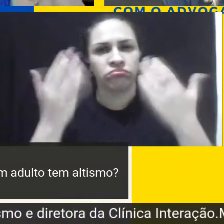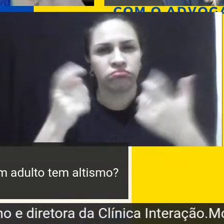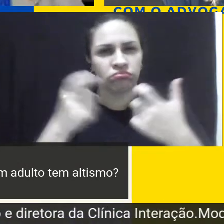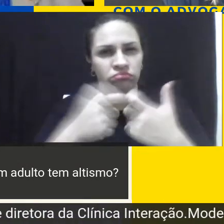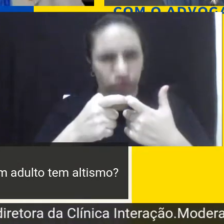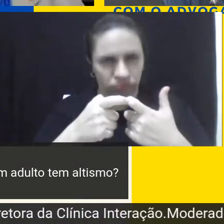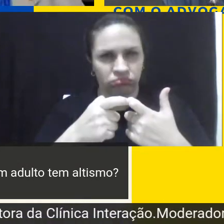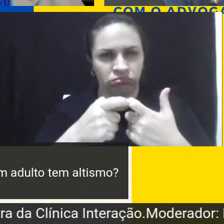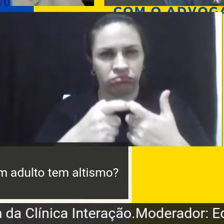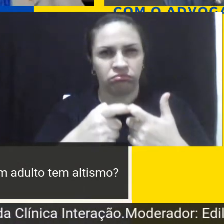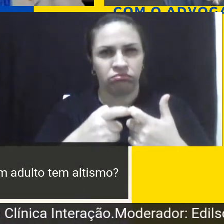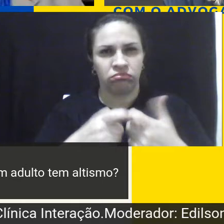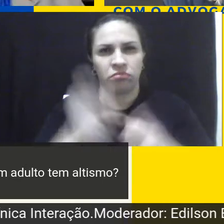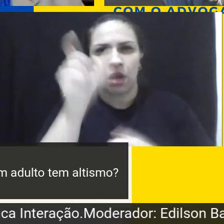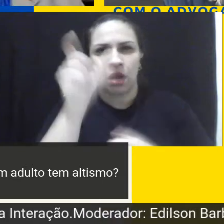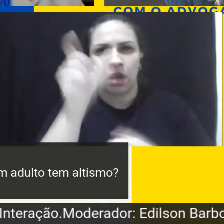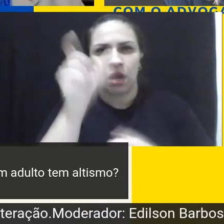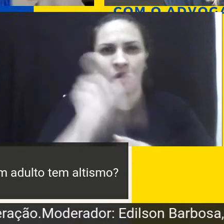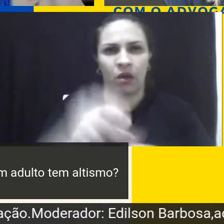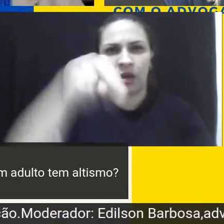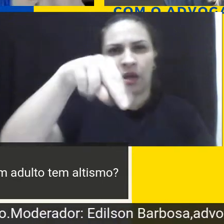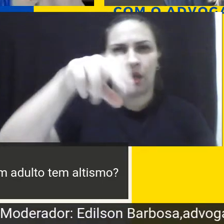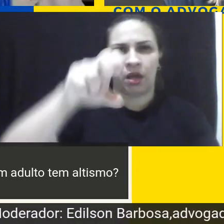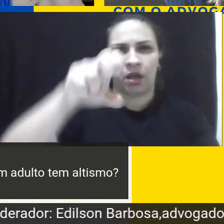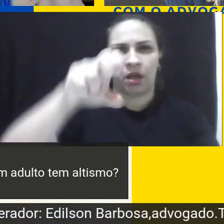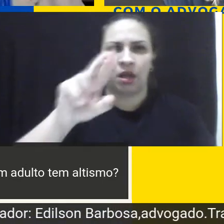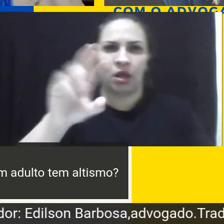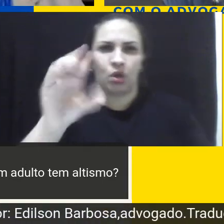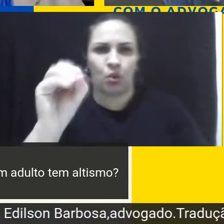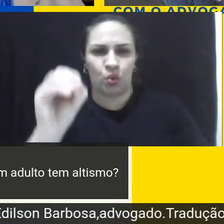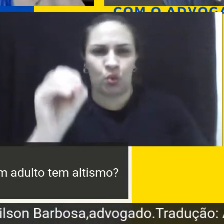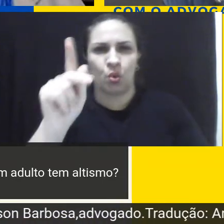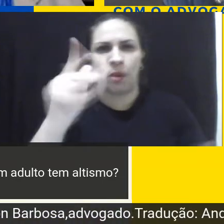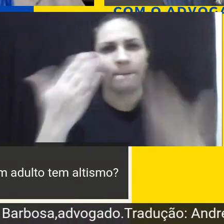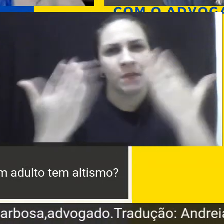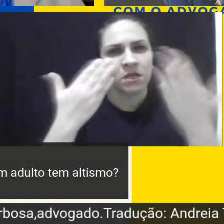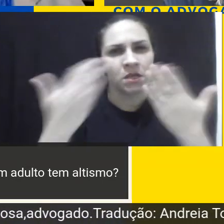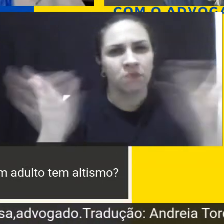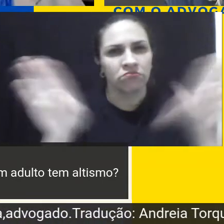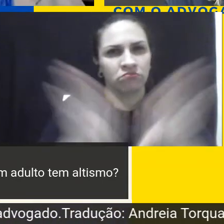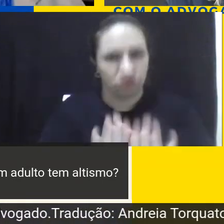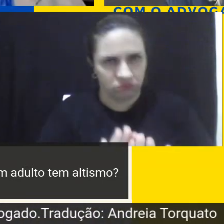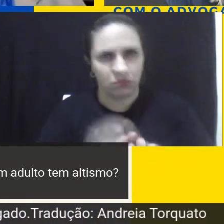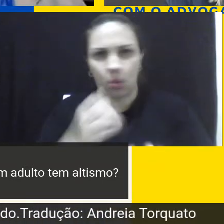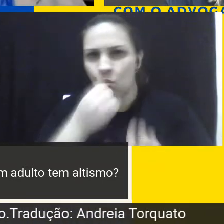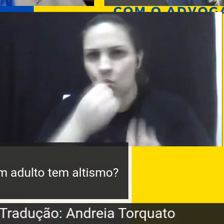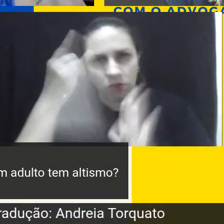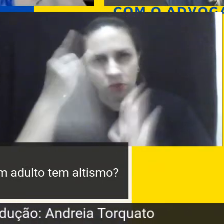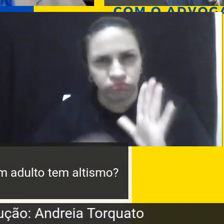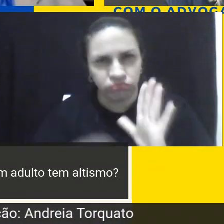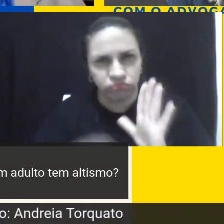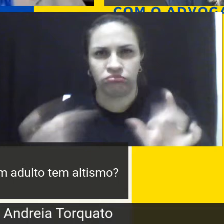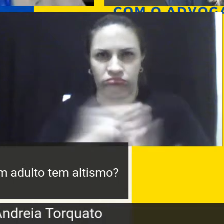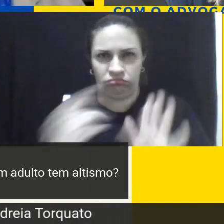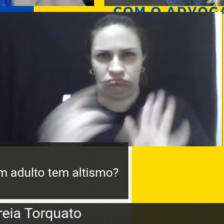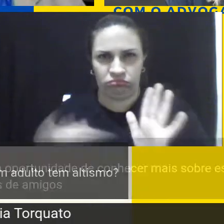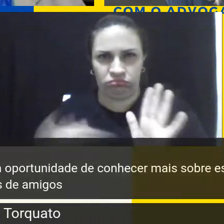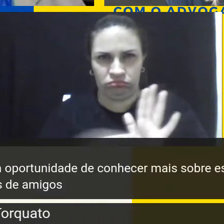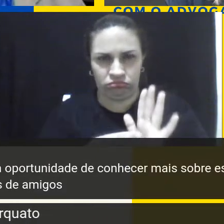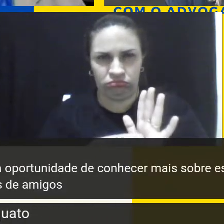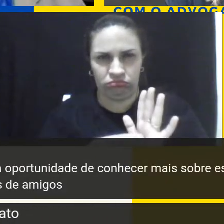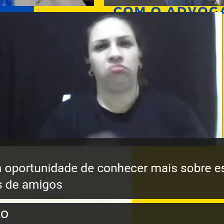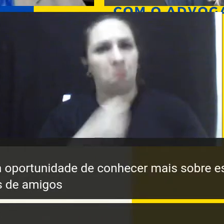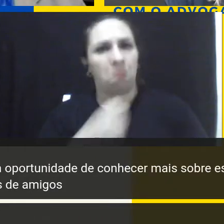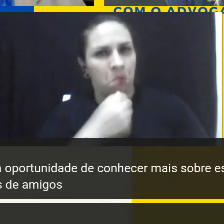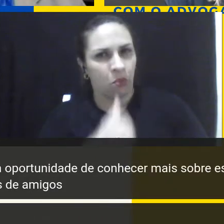uma avaliação que chama avaliação neuropsicológica, tá bom? Para que se feche esse diagnóstico. Ótimo, muito bem.